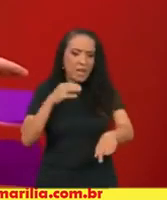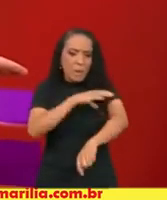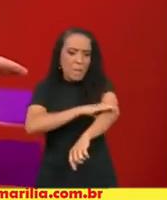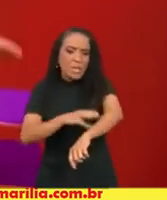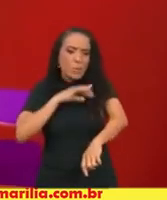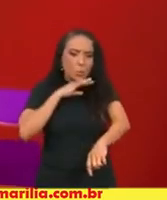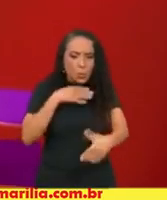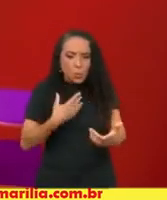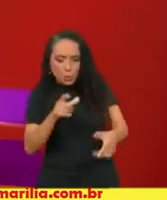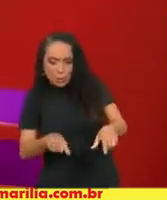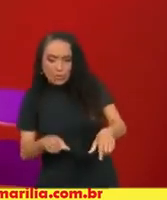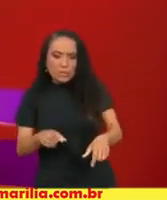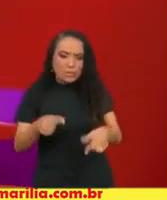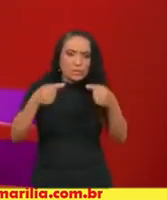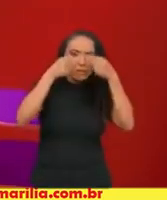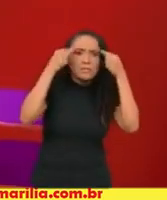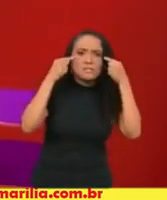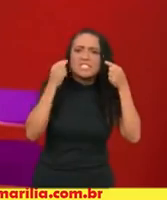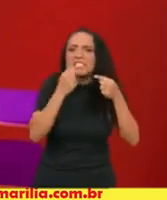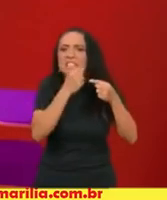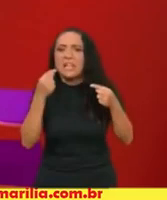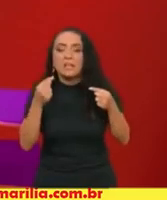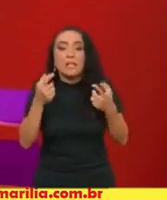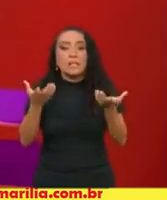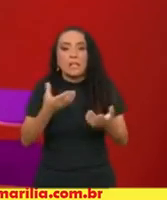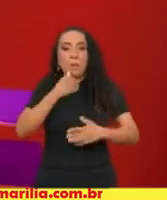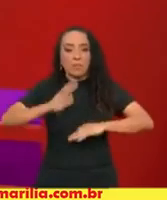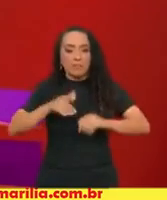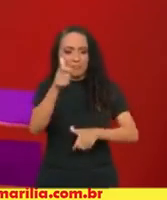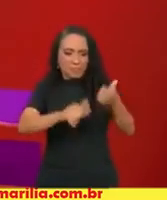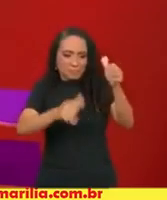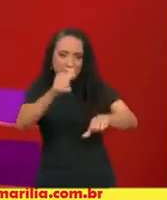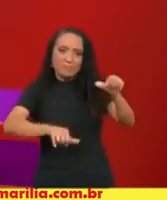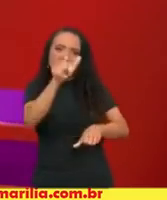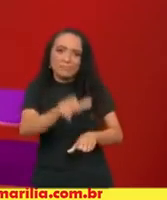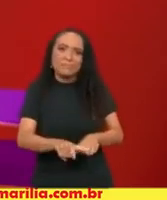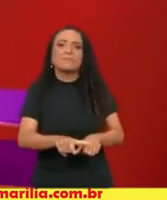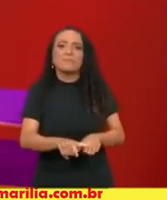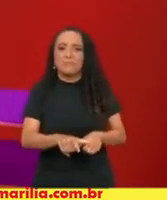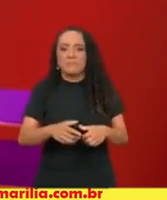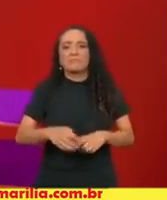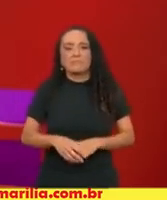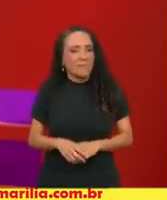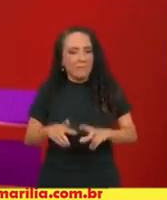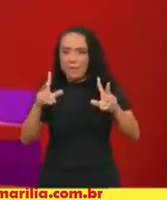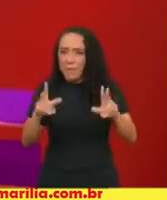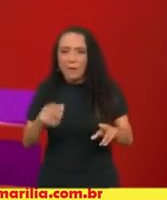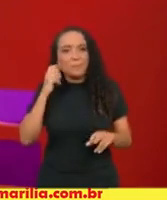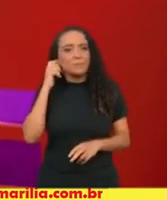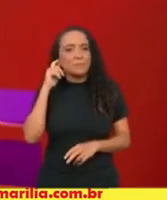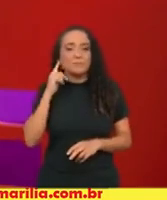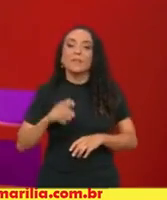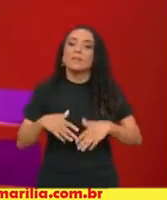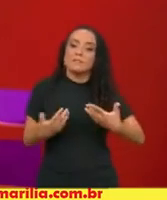vistoria avaliação de no imóvel, automóvel, né? Esse imóvel aqui tá com, sei lá, o teto mofado, vai cair em 3 dias. A mesma coisa. Esse escravo aqui